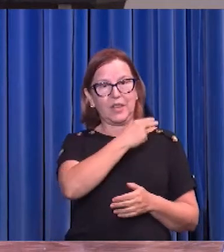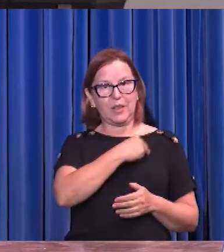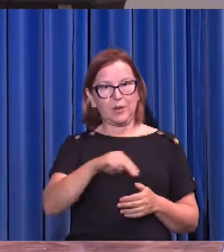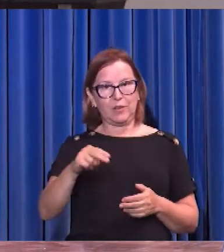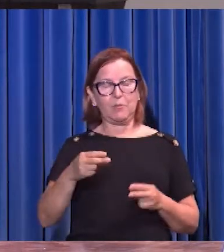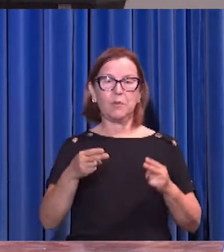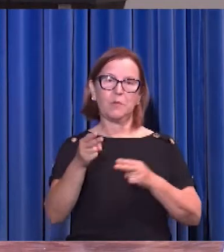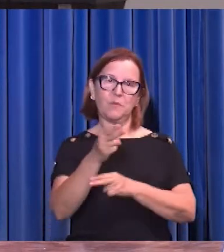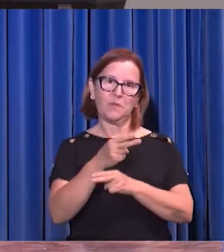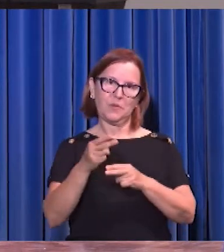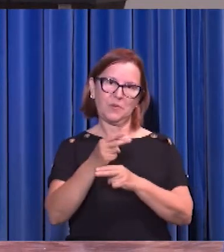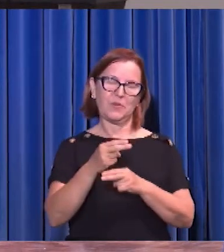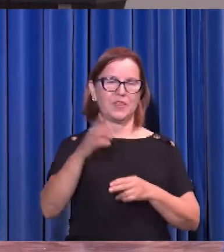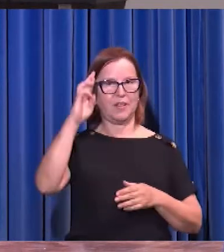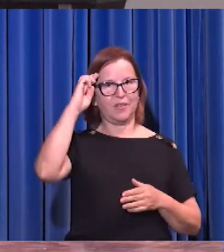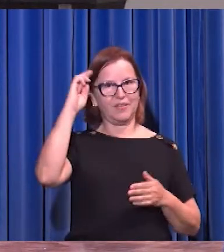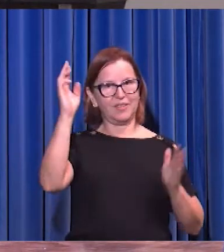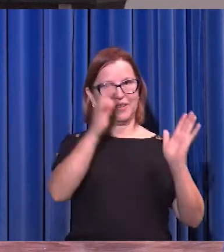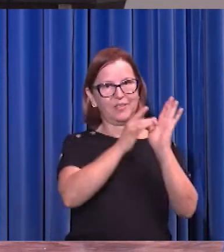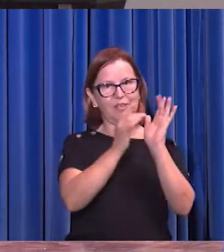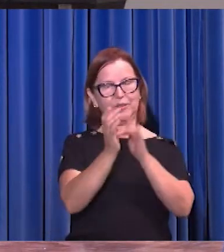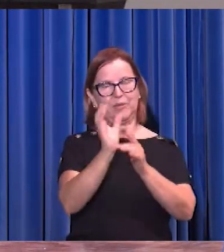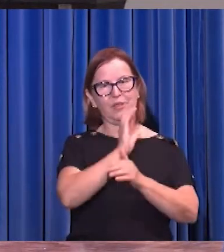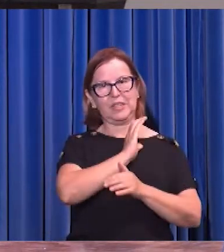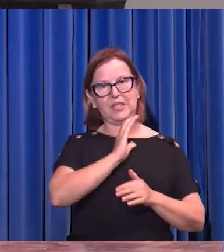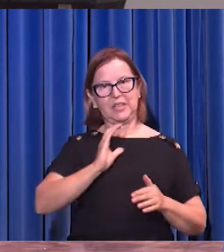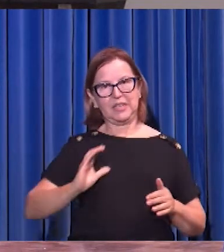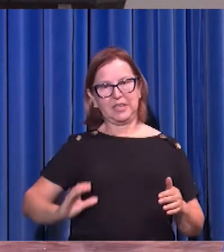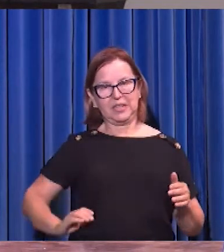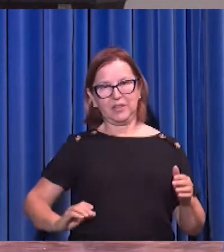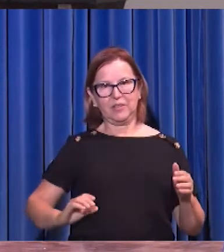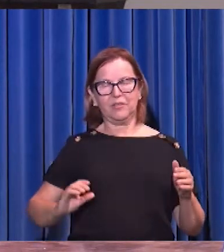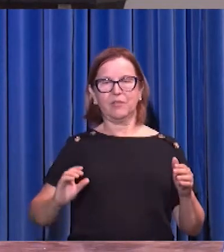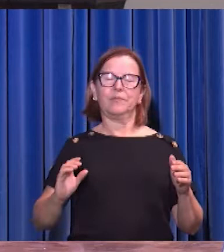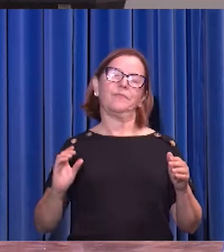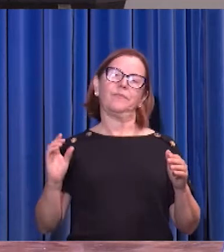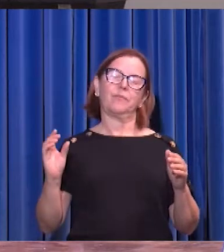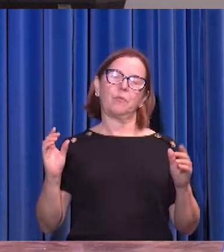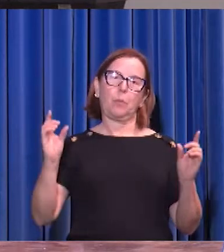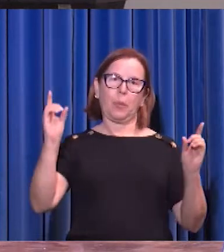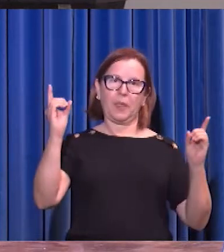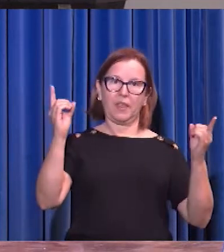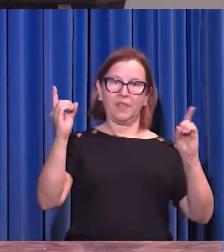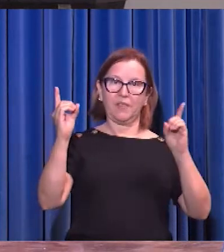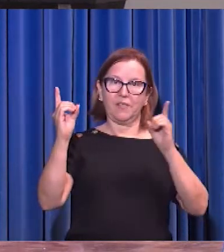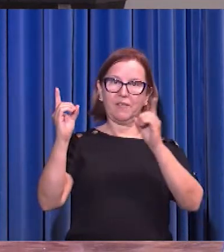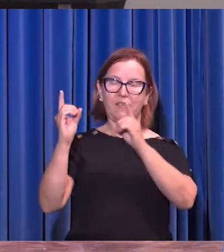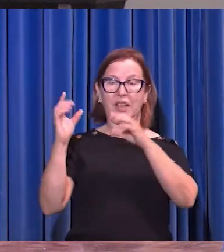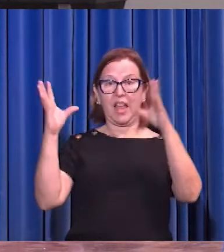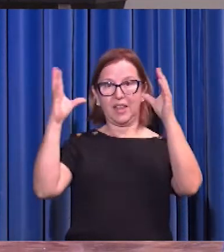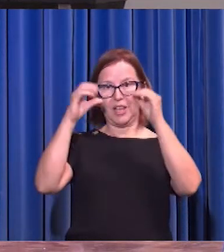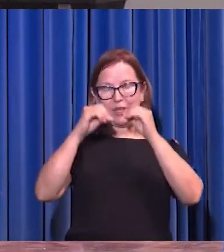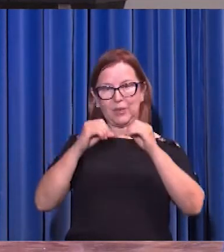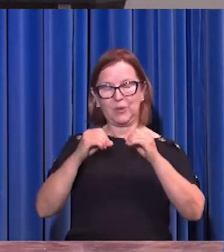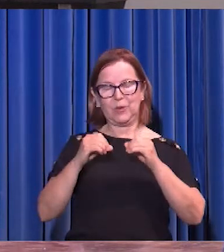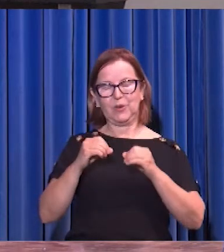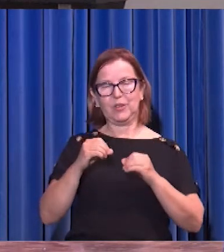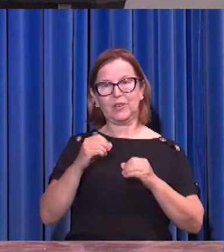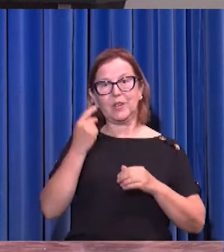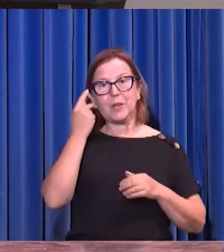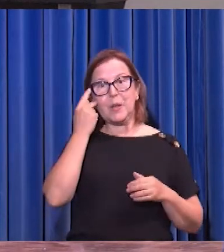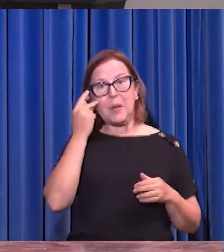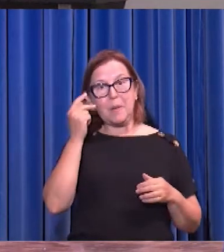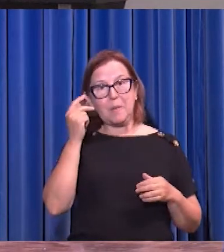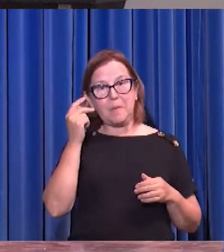a pessoa do Senhor Jesus Cristo, vai até ele de noite para tentar compreender